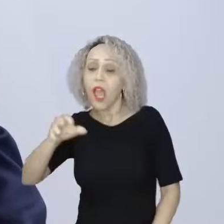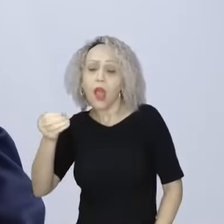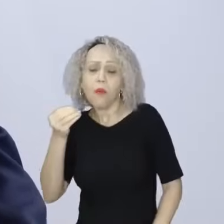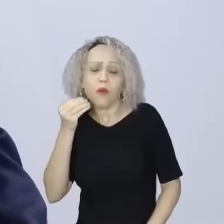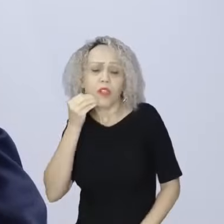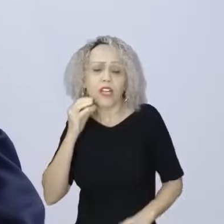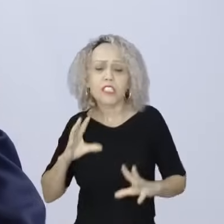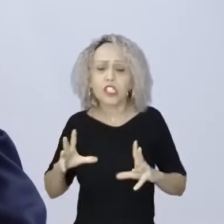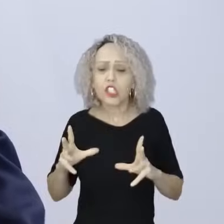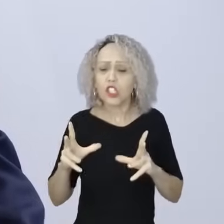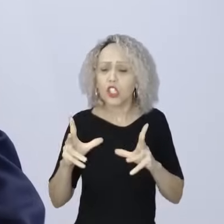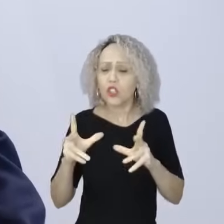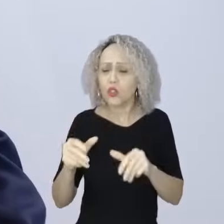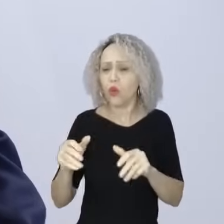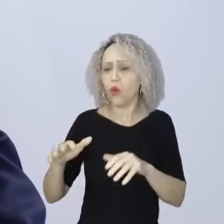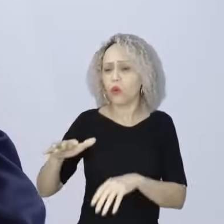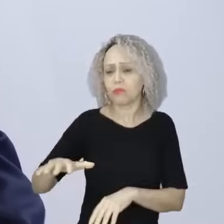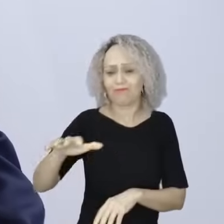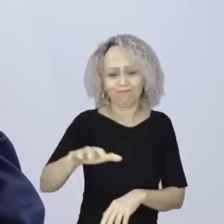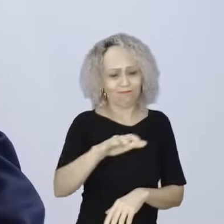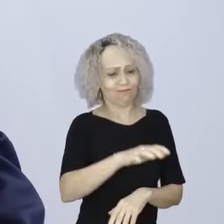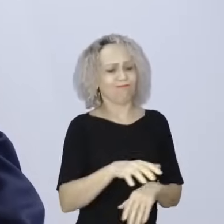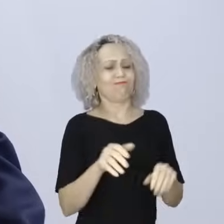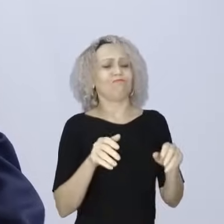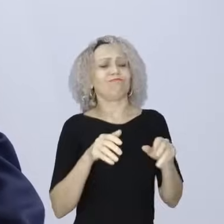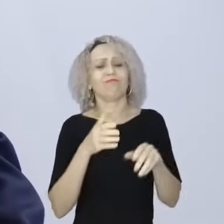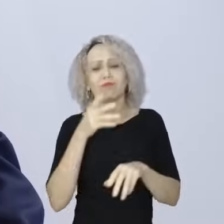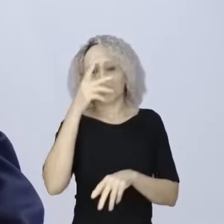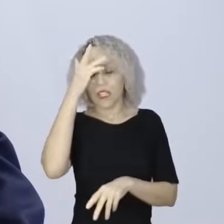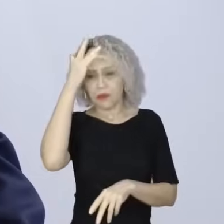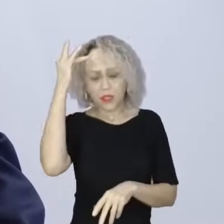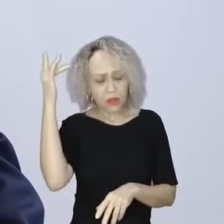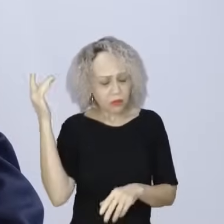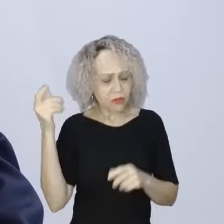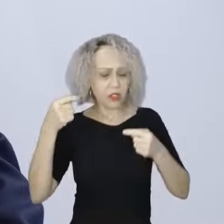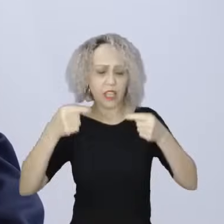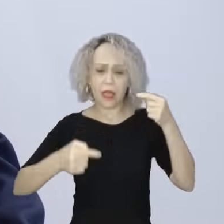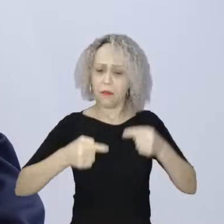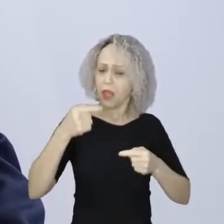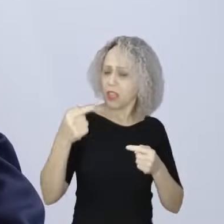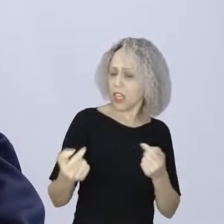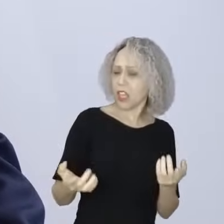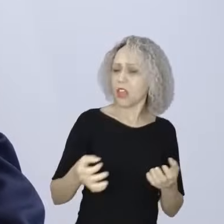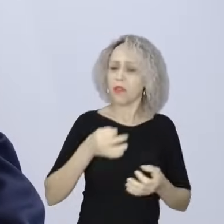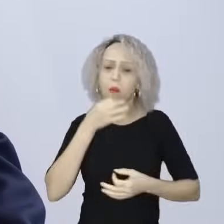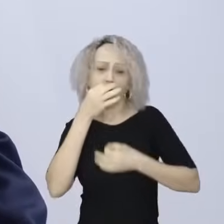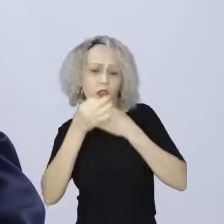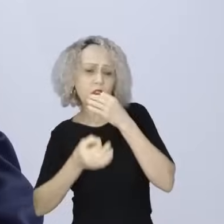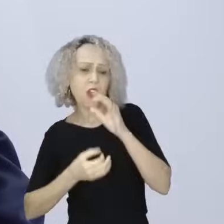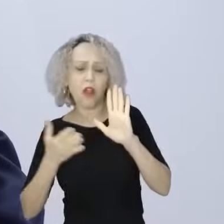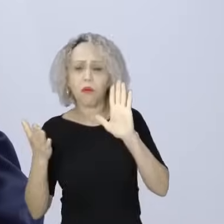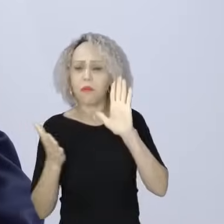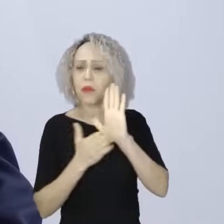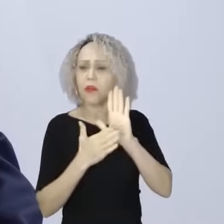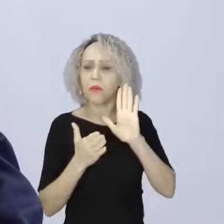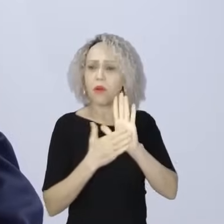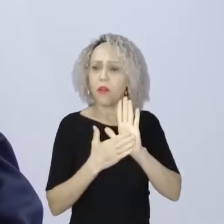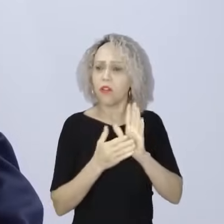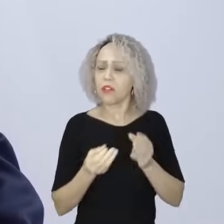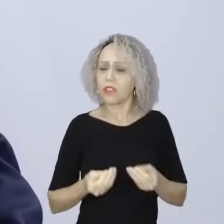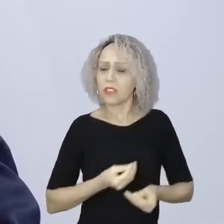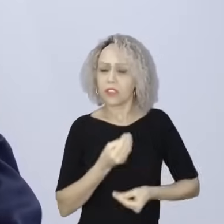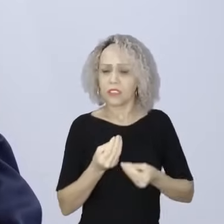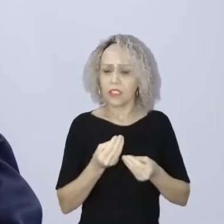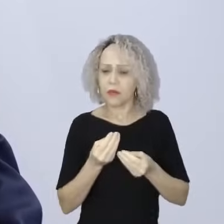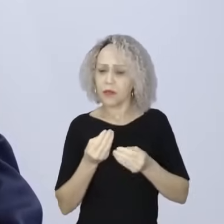setores poderem debater, fazer críticas, fazer elogios e fazer propostas e propor